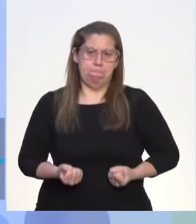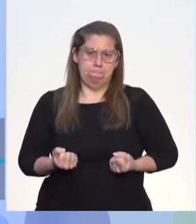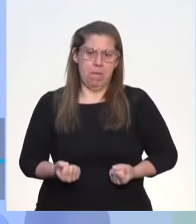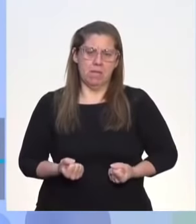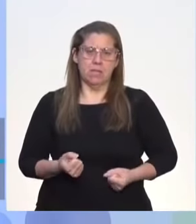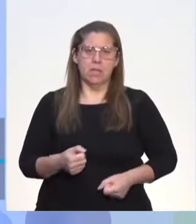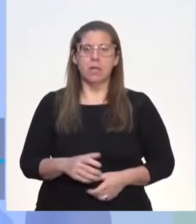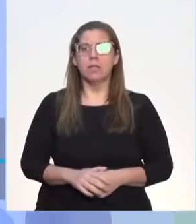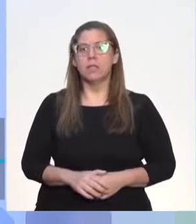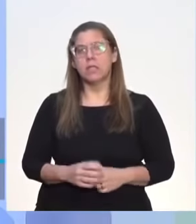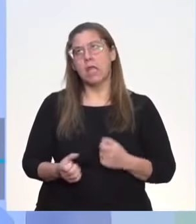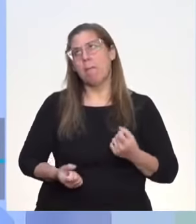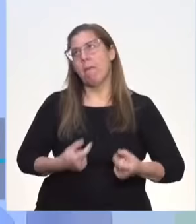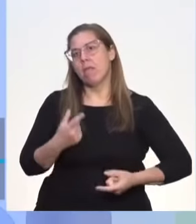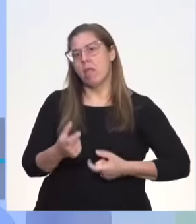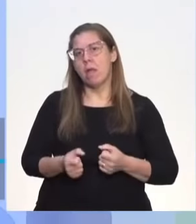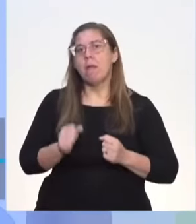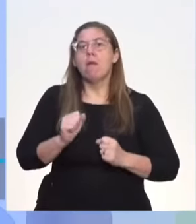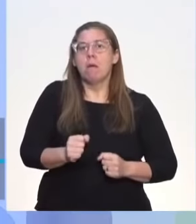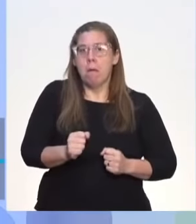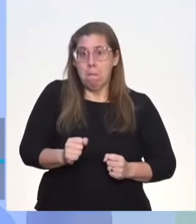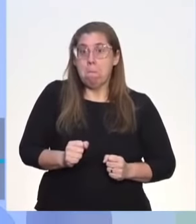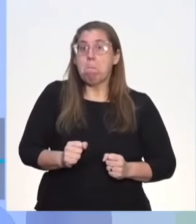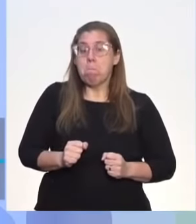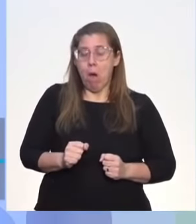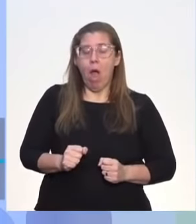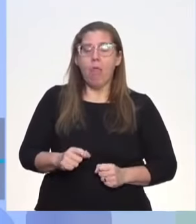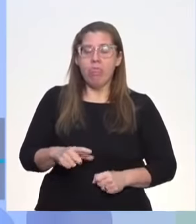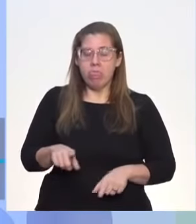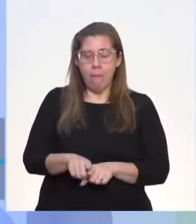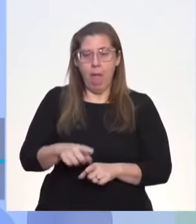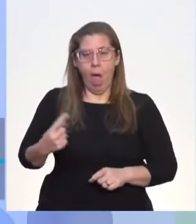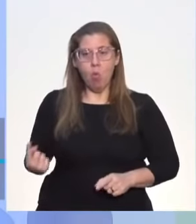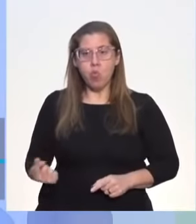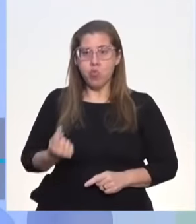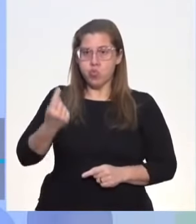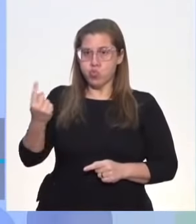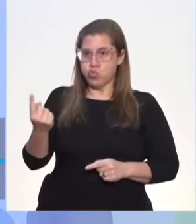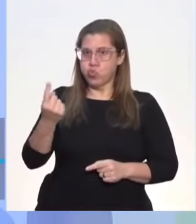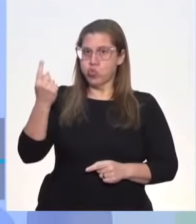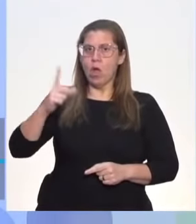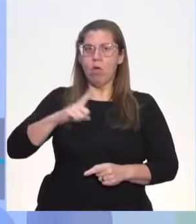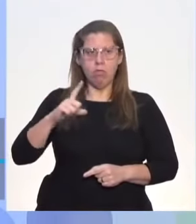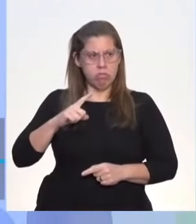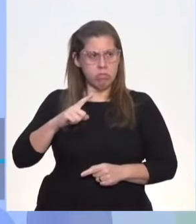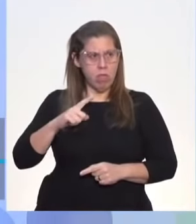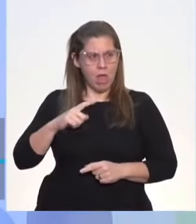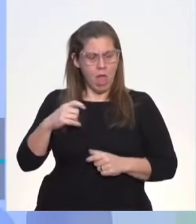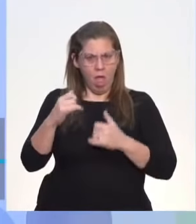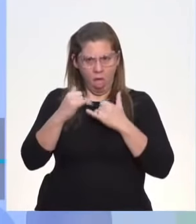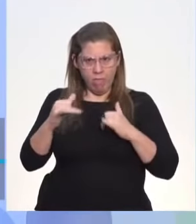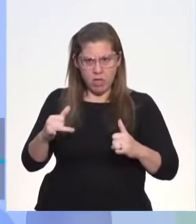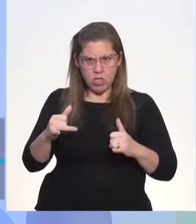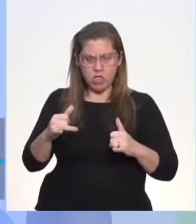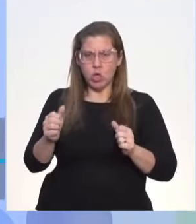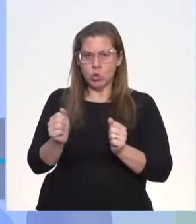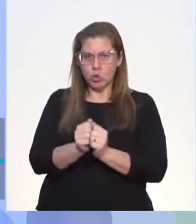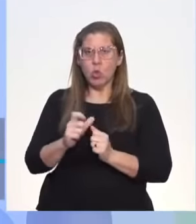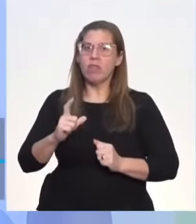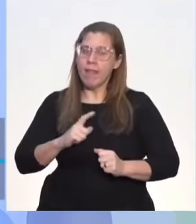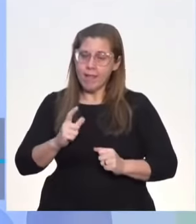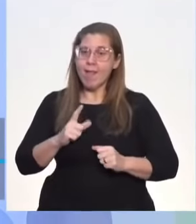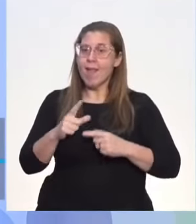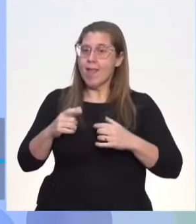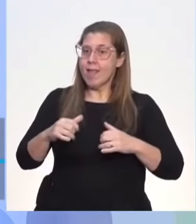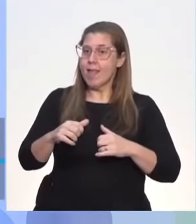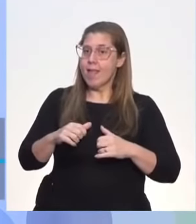Aí dependendo do guindaste eu posso levar coisas bem pesadas e bem alto tem energia envolvida tem tem energia mecânica